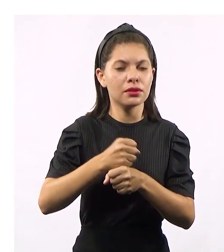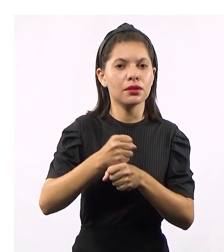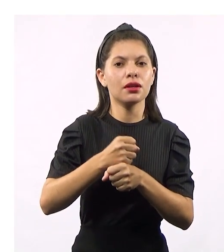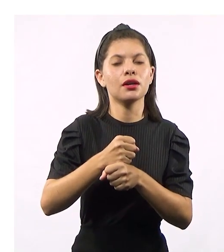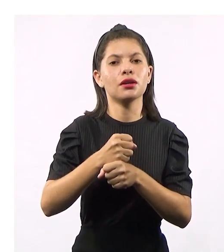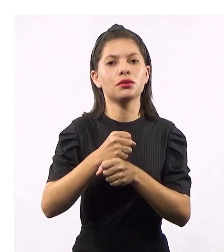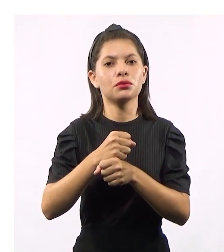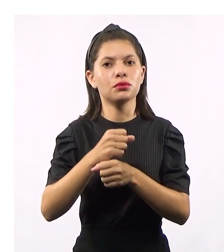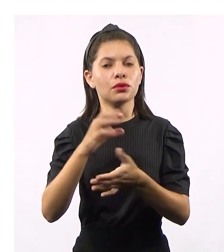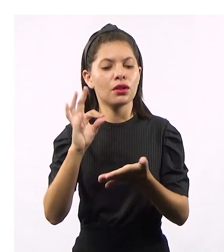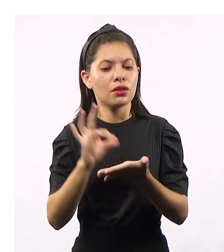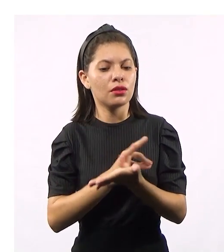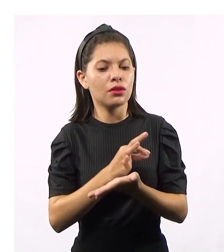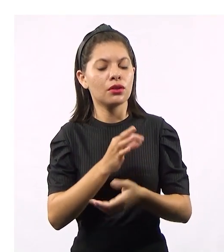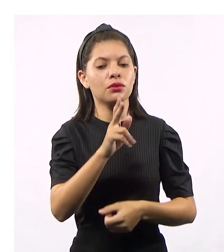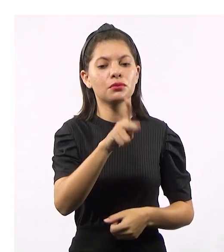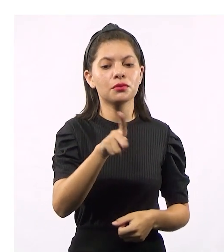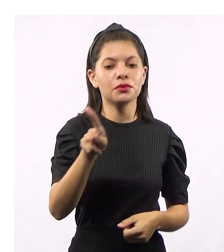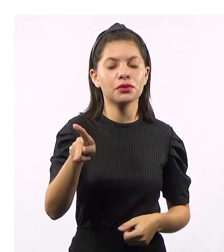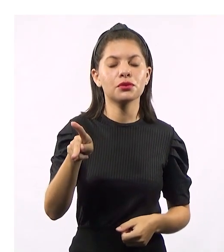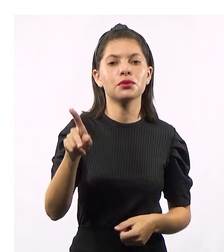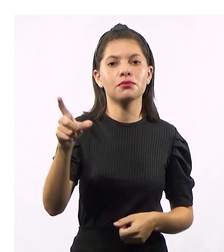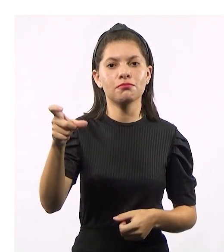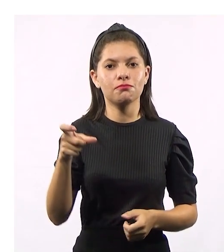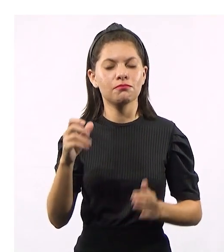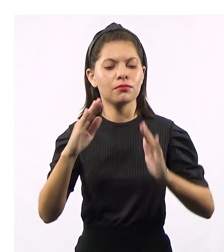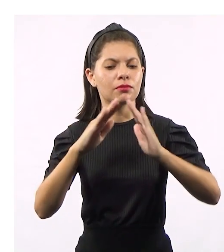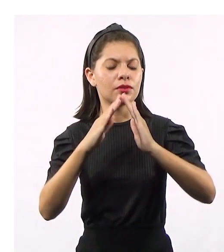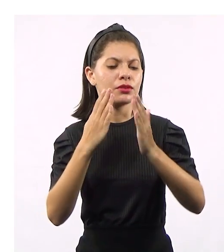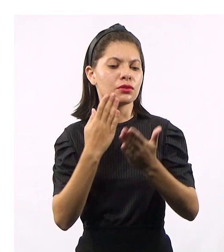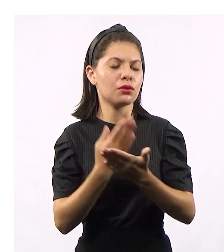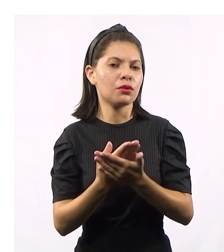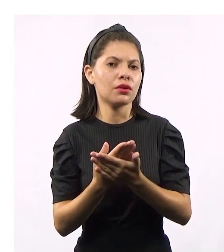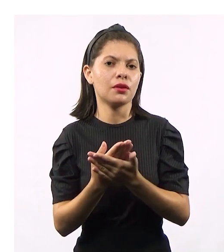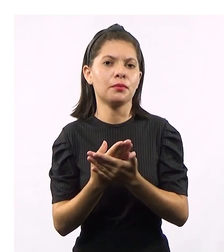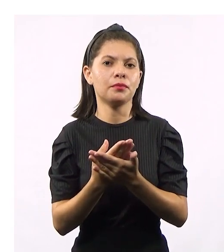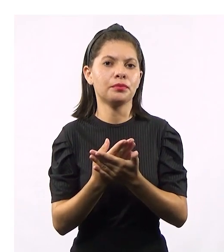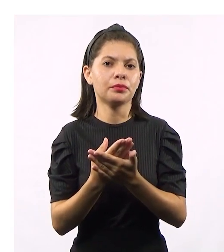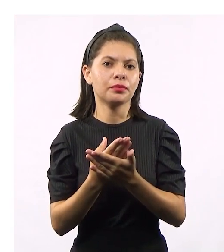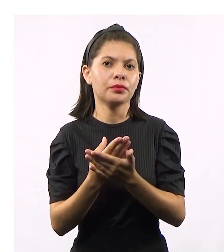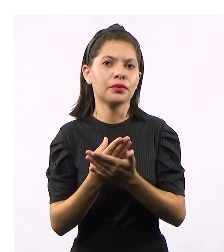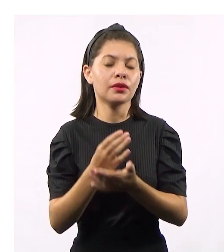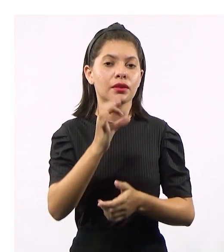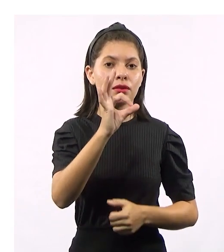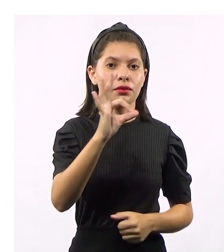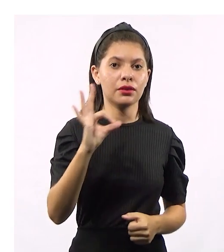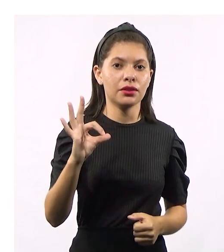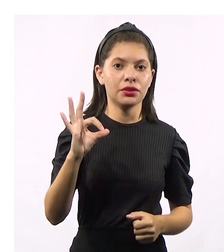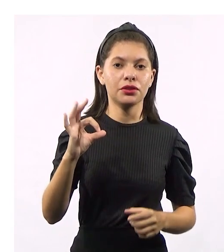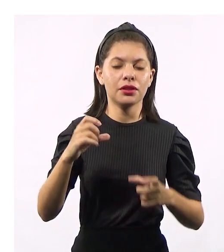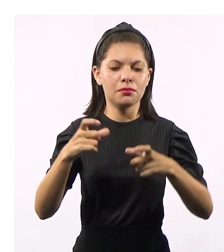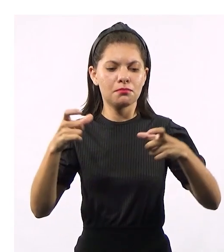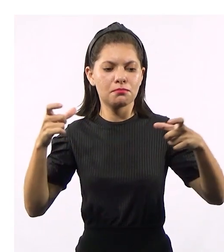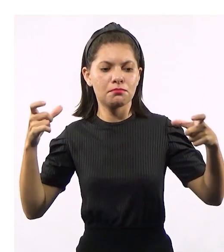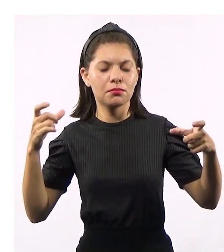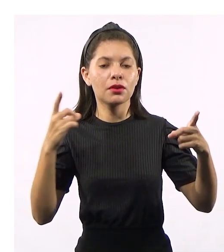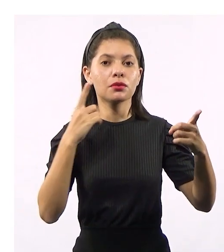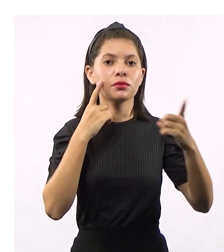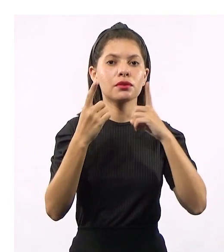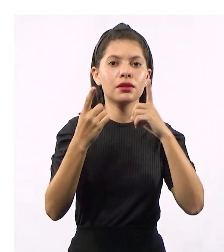de lotação dos professores da escola X, o desvio padrão dessa lotação. Então, o tratamento estatístico é maior quando os dados